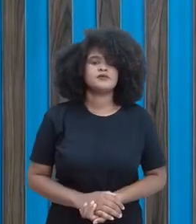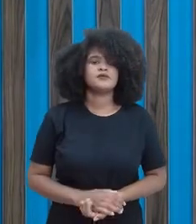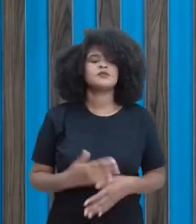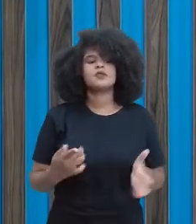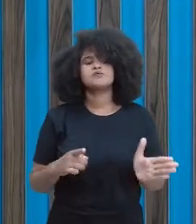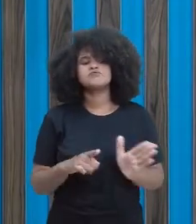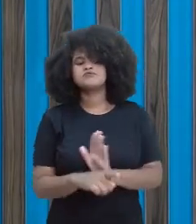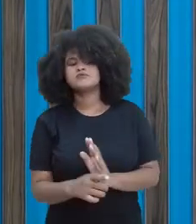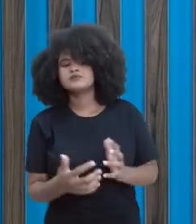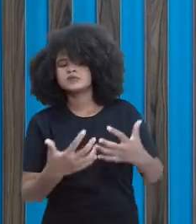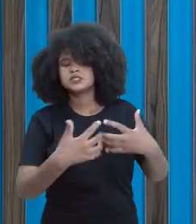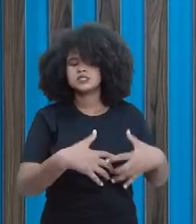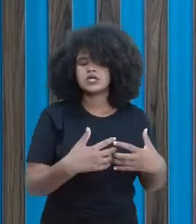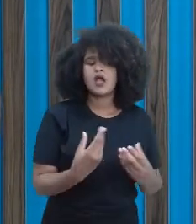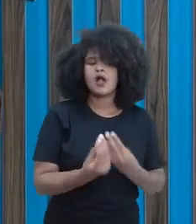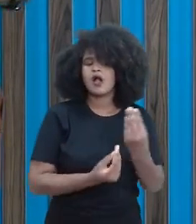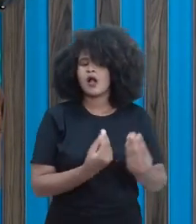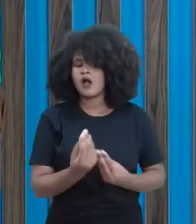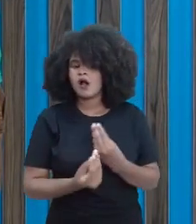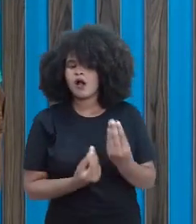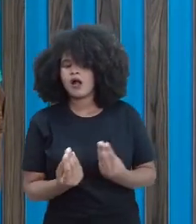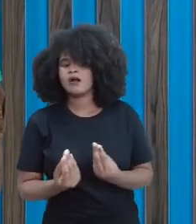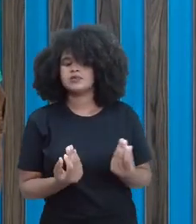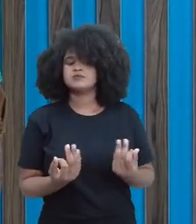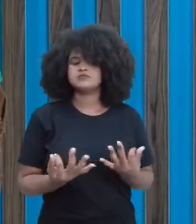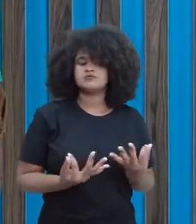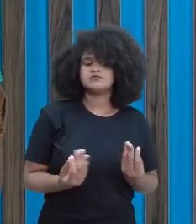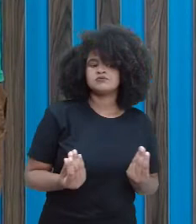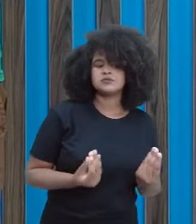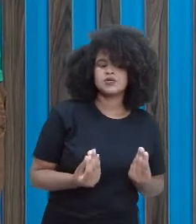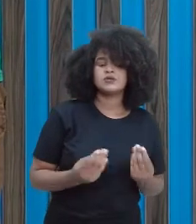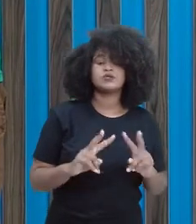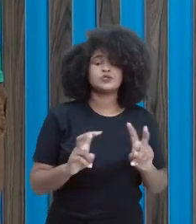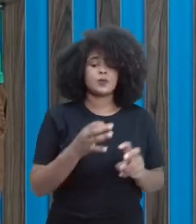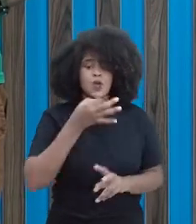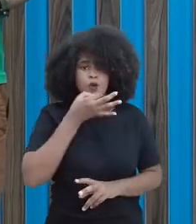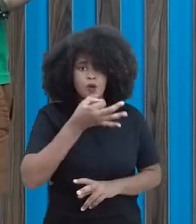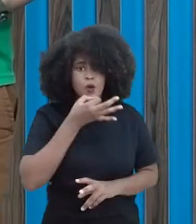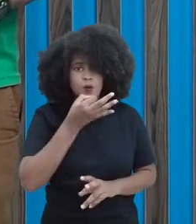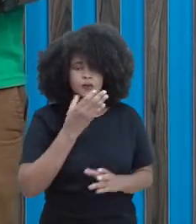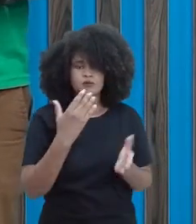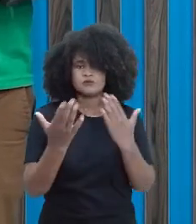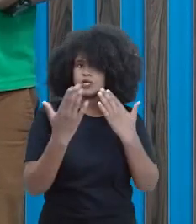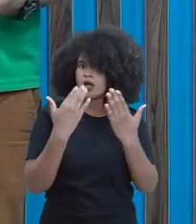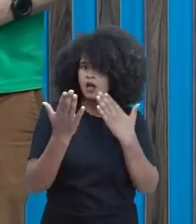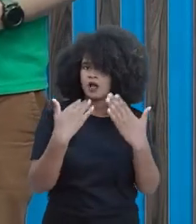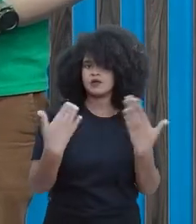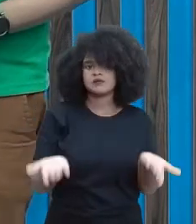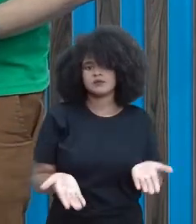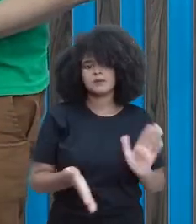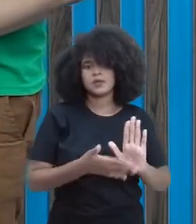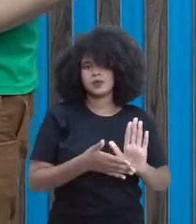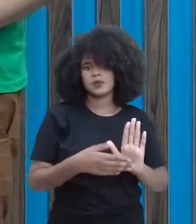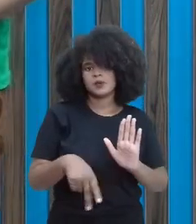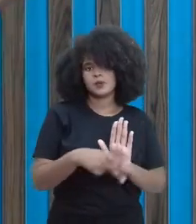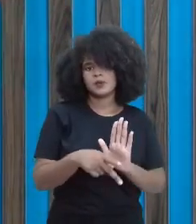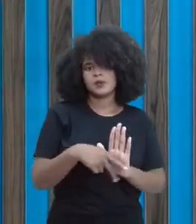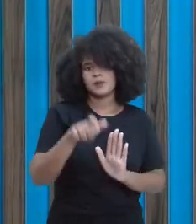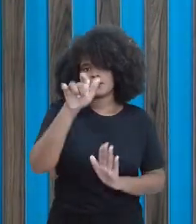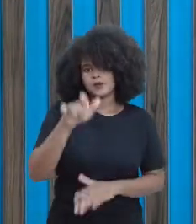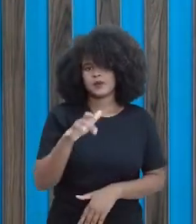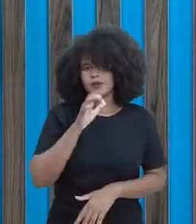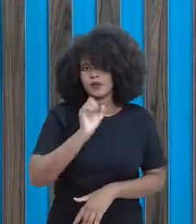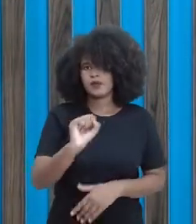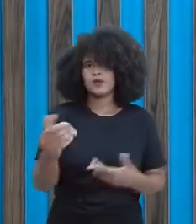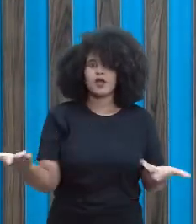questionamento, como se resolve essas questões de opinião? No diálogo, né? Essa é a proposta de Paulo Freire. Então vamos para um